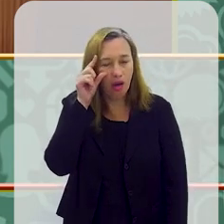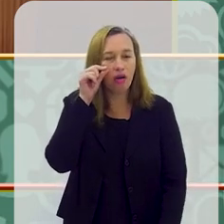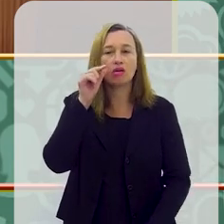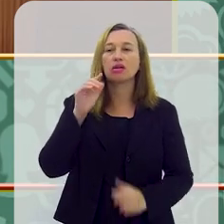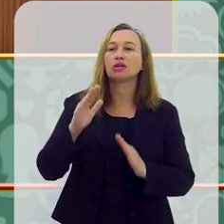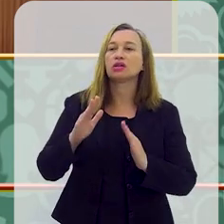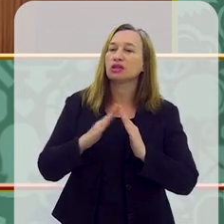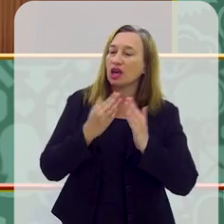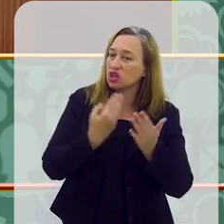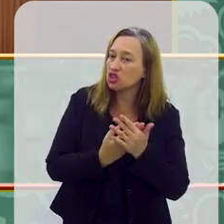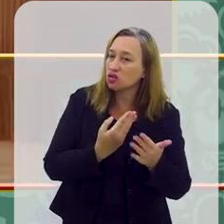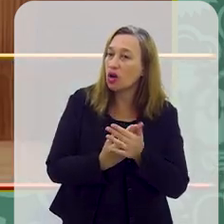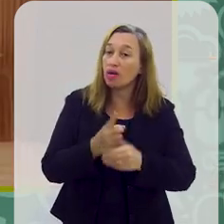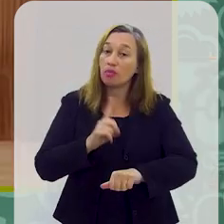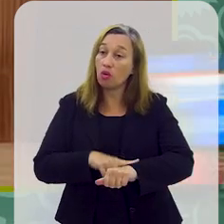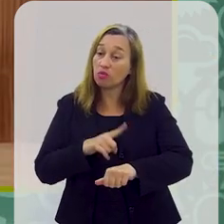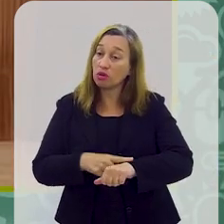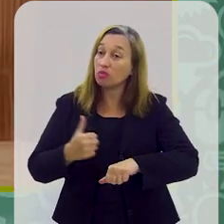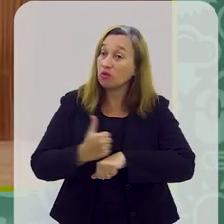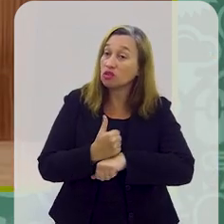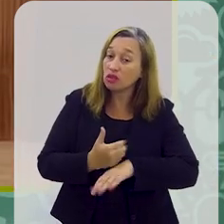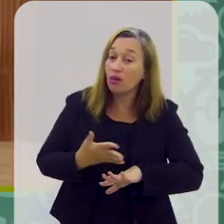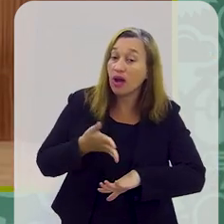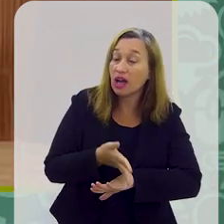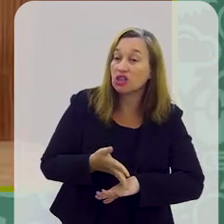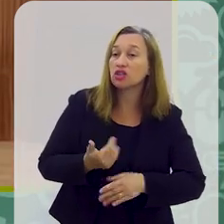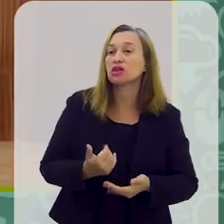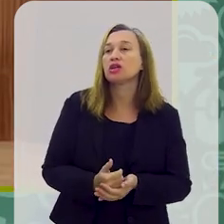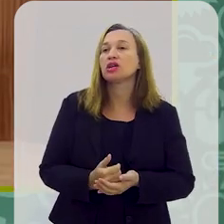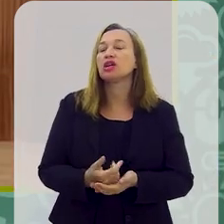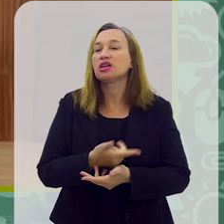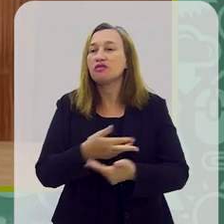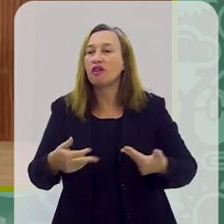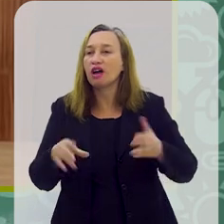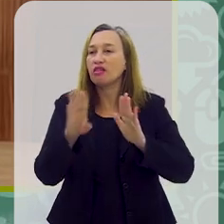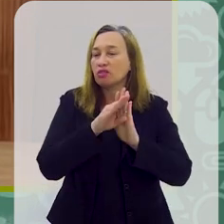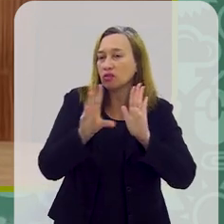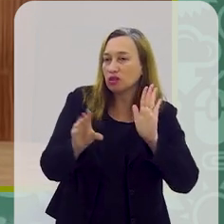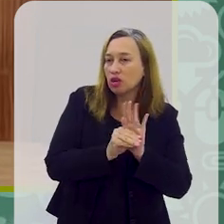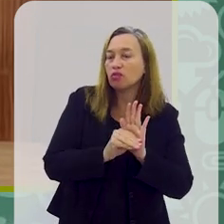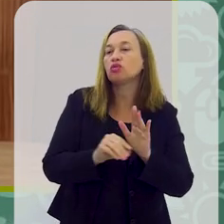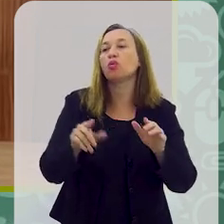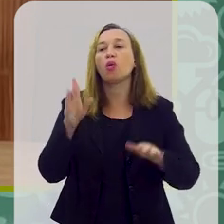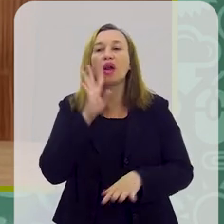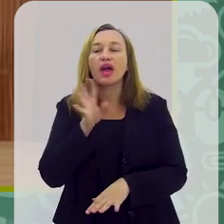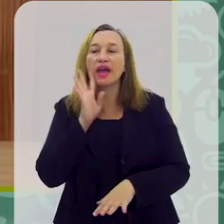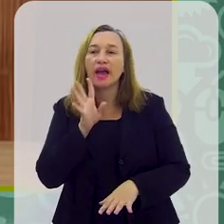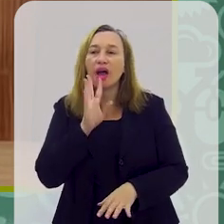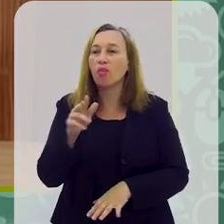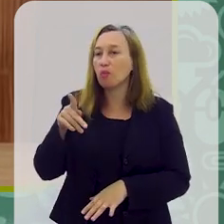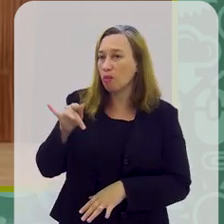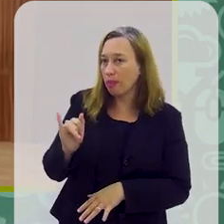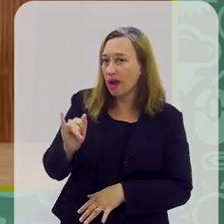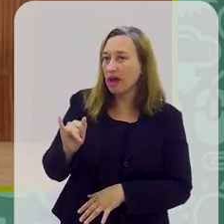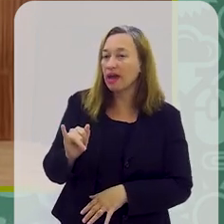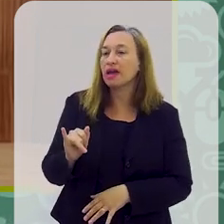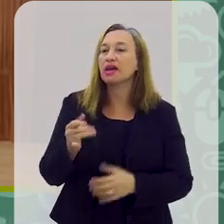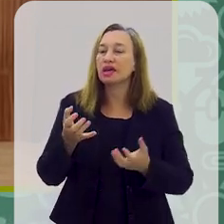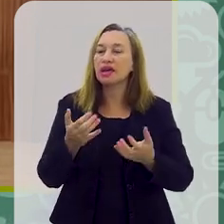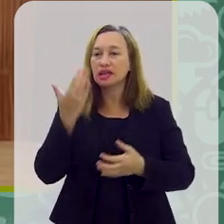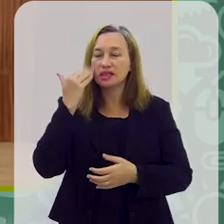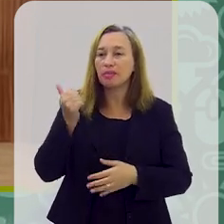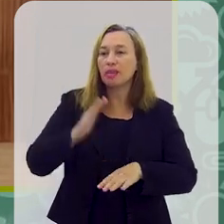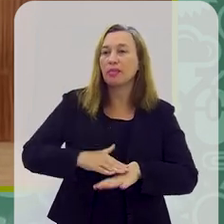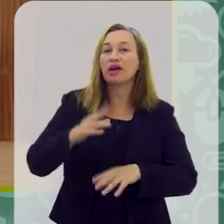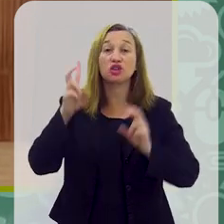escola, quer dizer. É a hora dos profissionais entrarem. E tem, gente, muito conteúdo legal também disponível para os pais